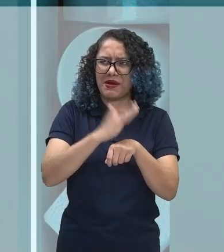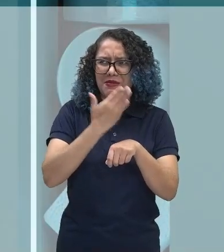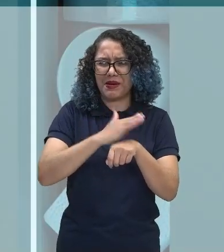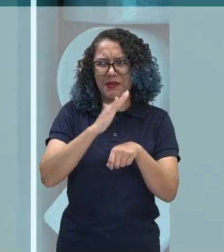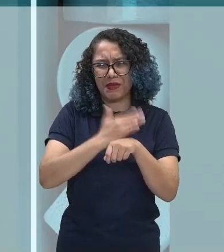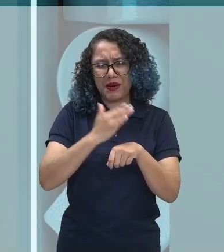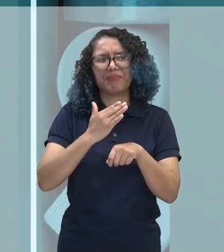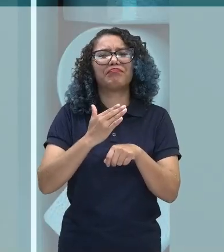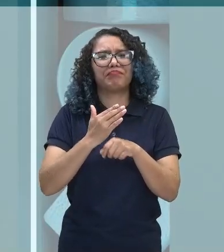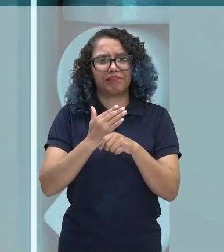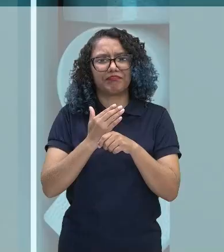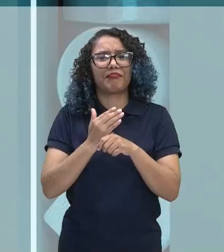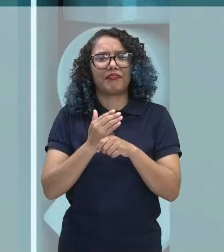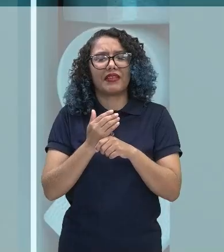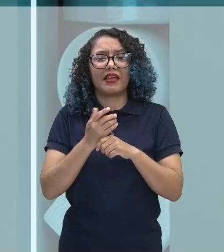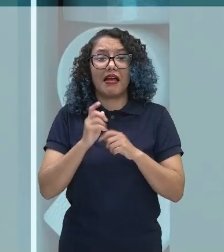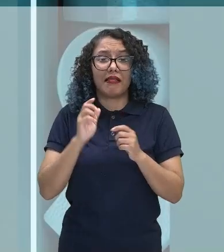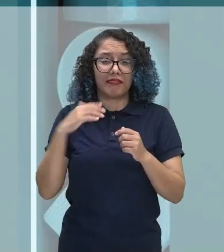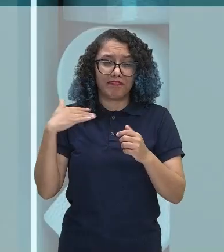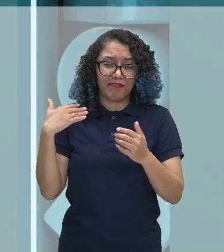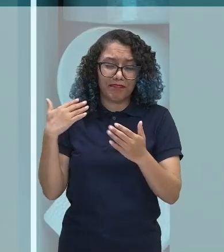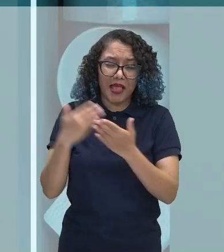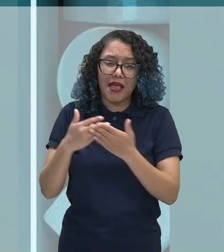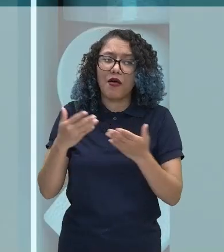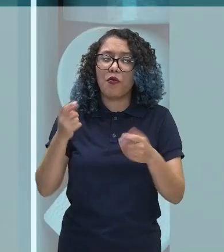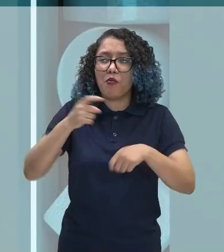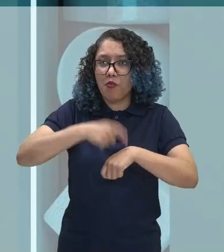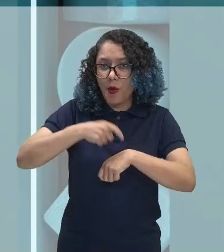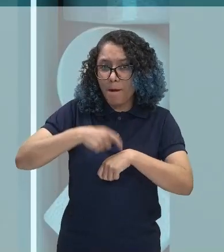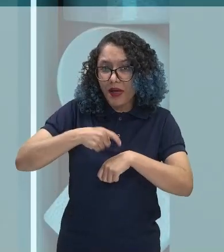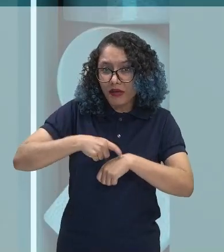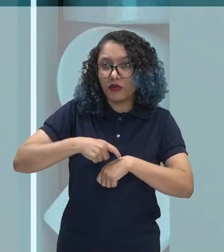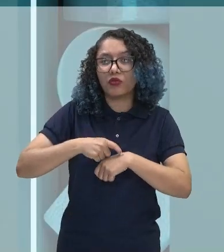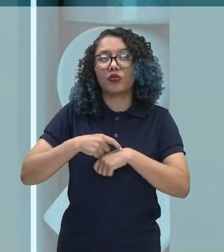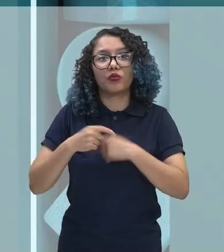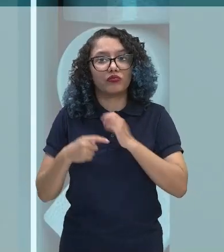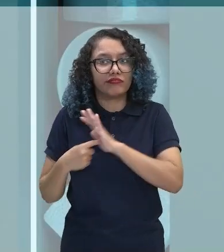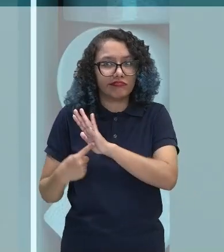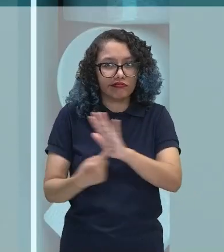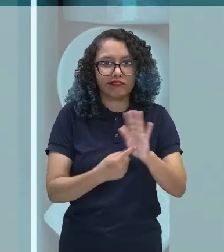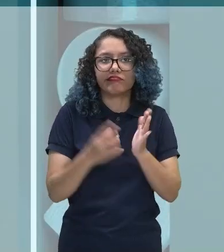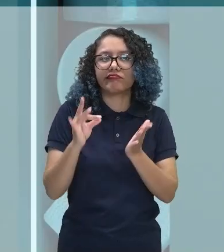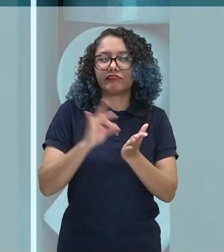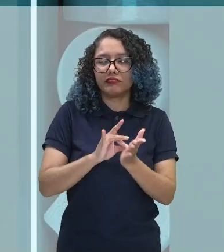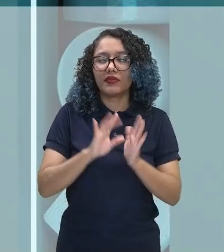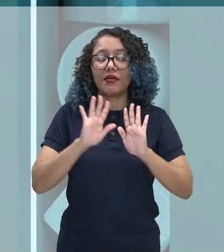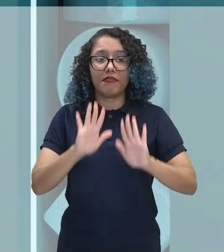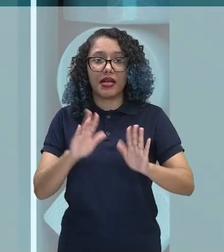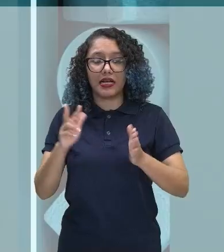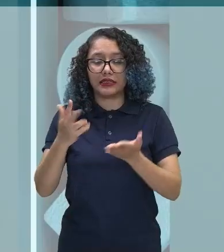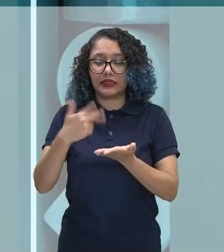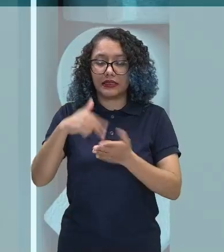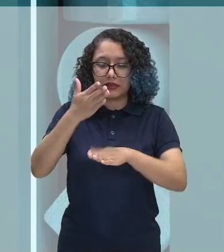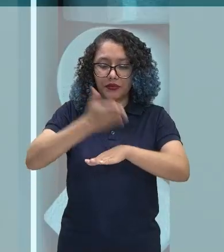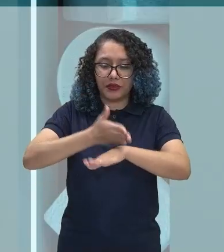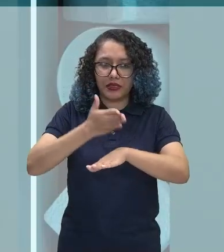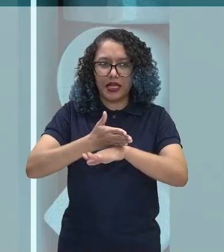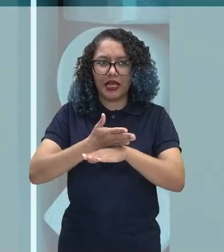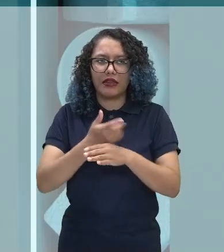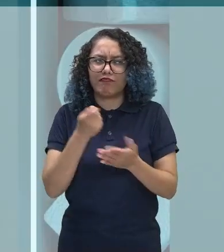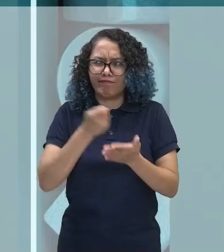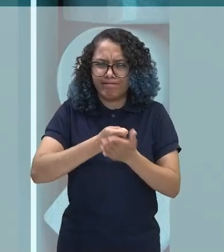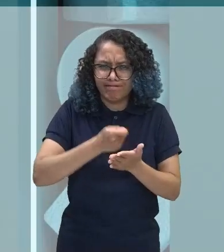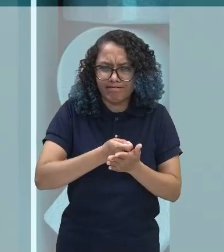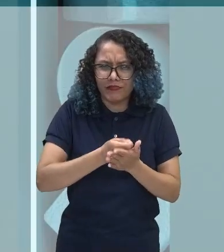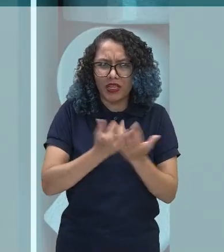num espetáculo. Já a dança moderna, ela já não é tão rígida quanto o balé clássico.